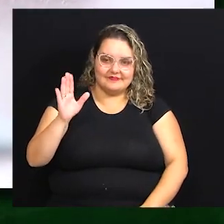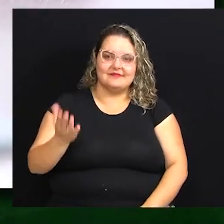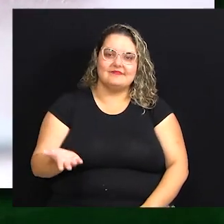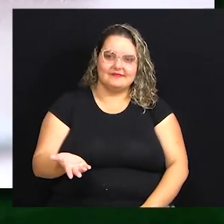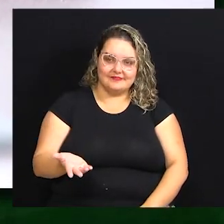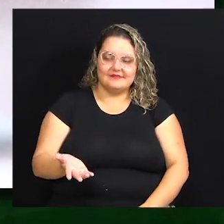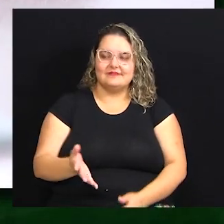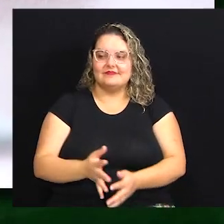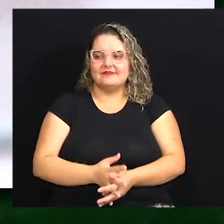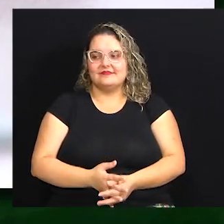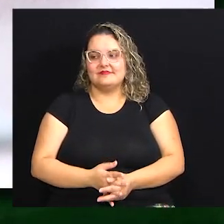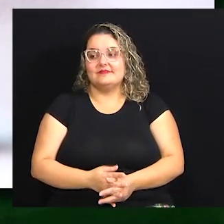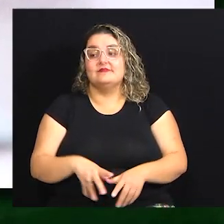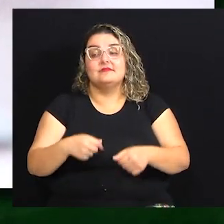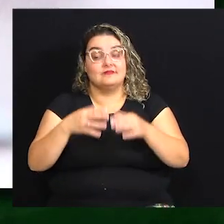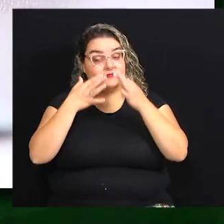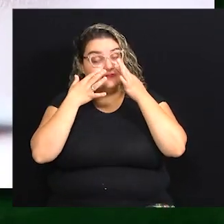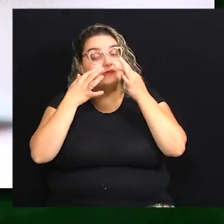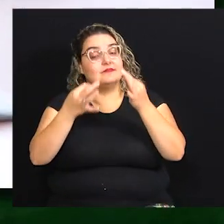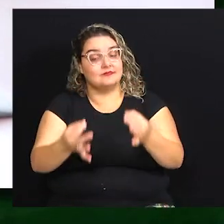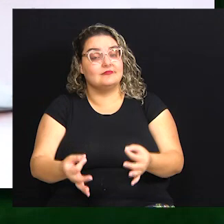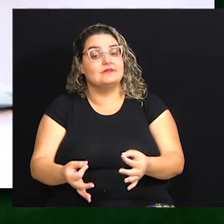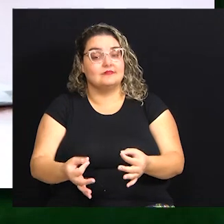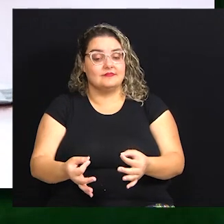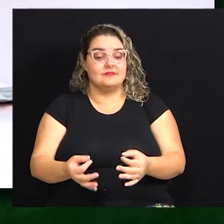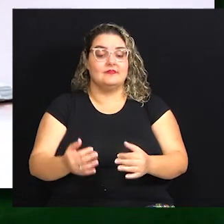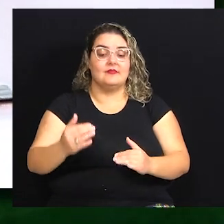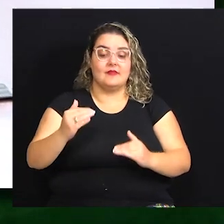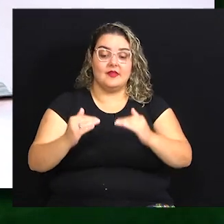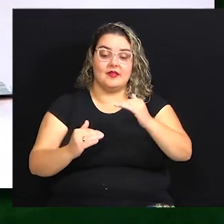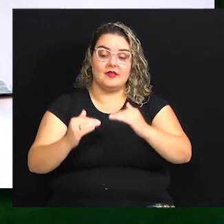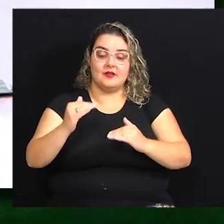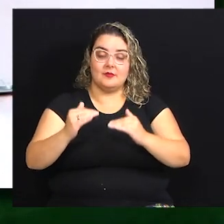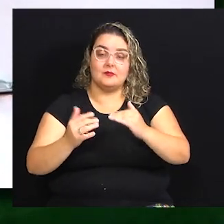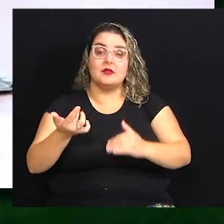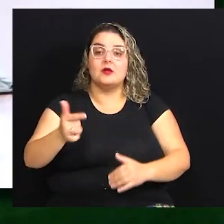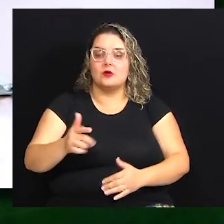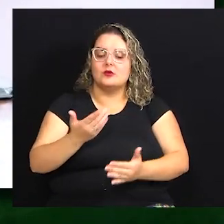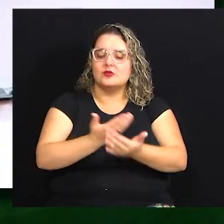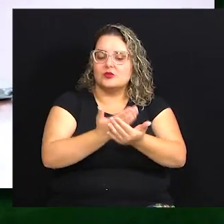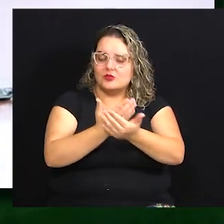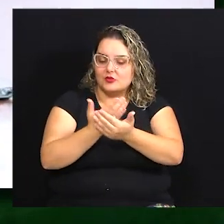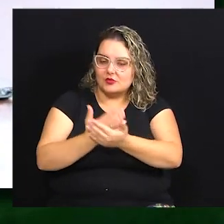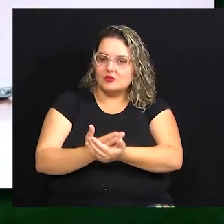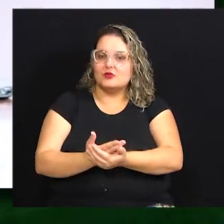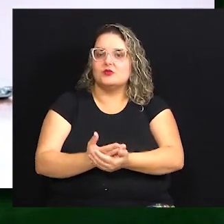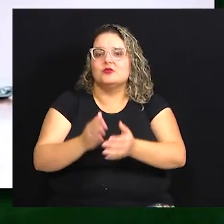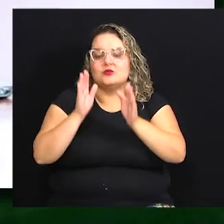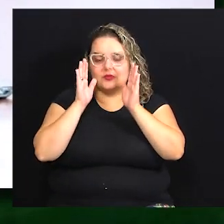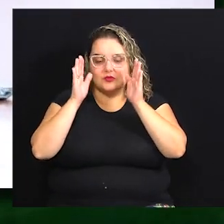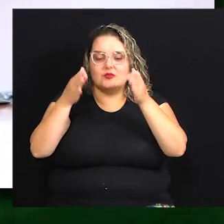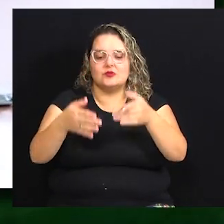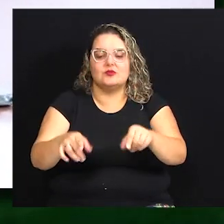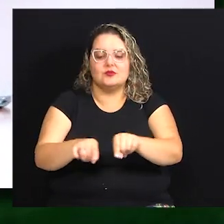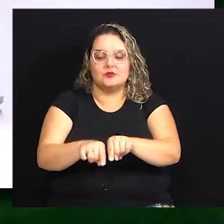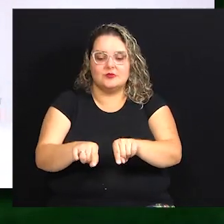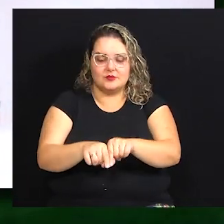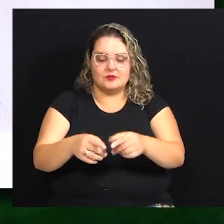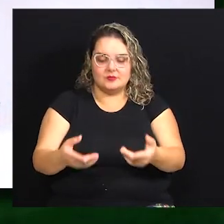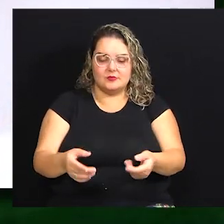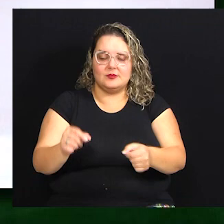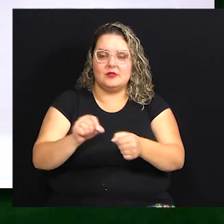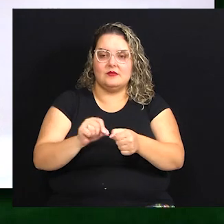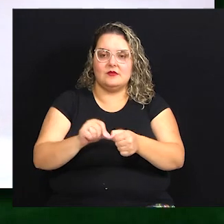das candidatas, tem que ficar atentos ao equilíbrio, né, para continuar estudando e concentrado também